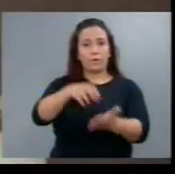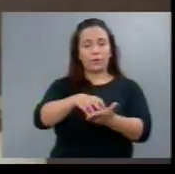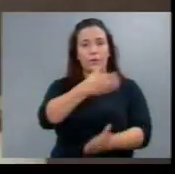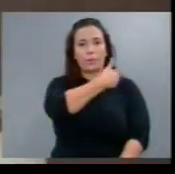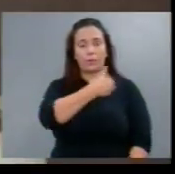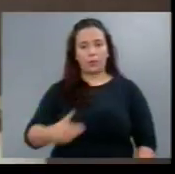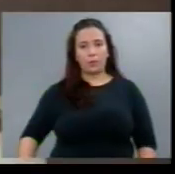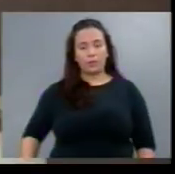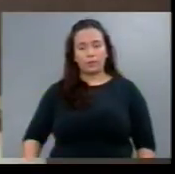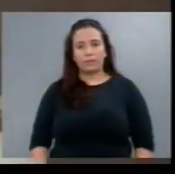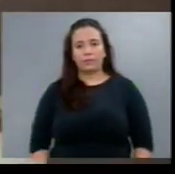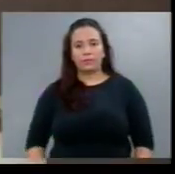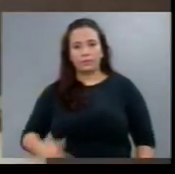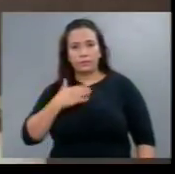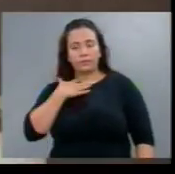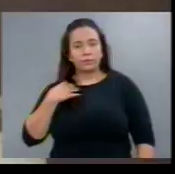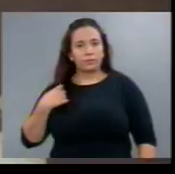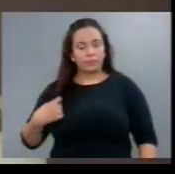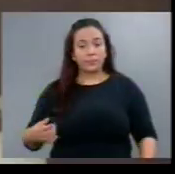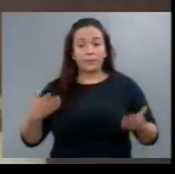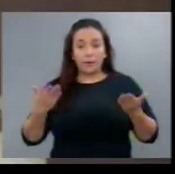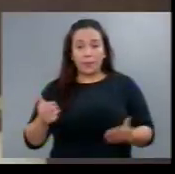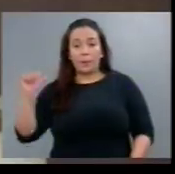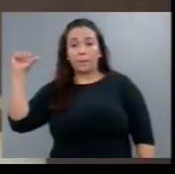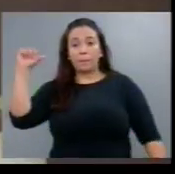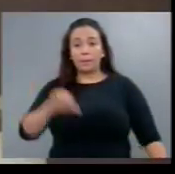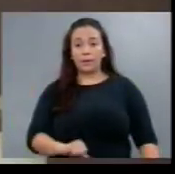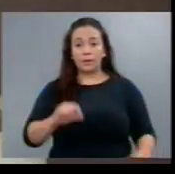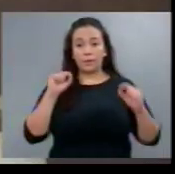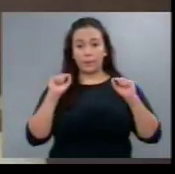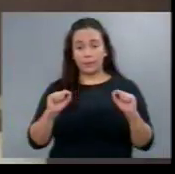públicos. Pior ainda